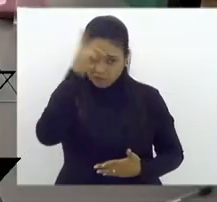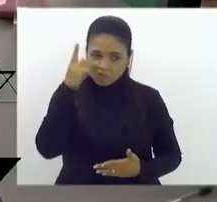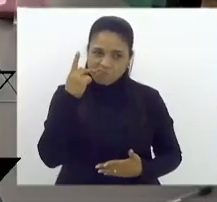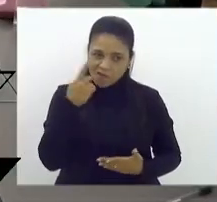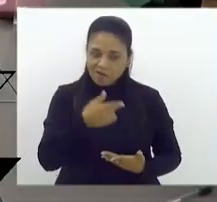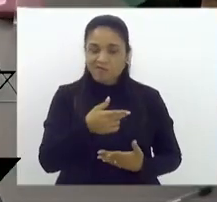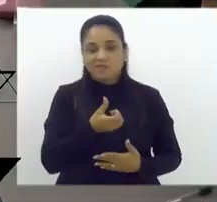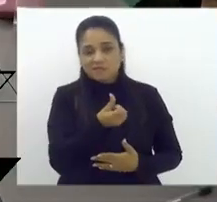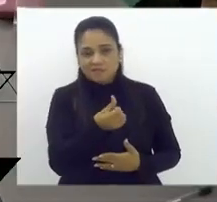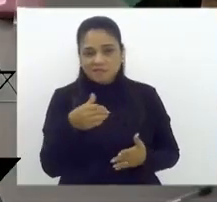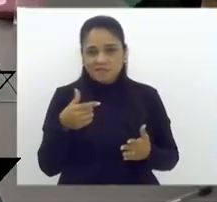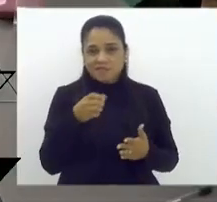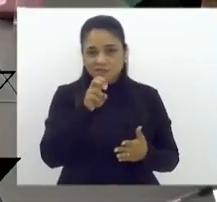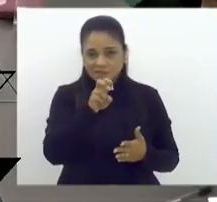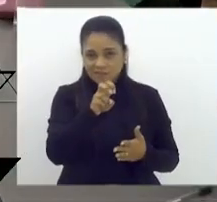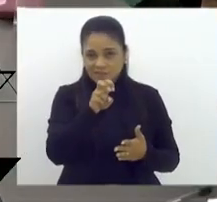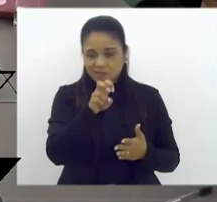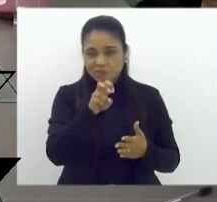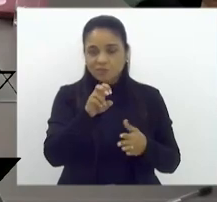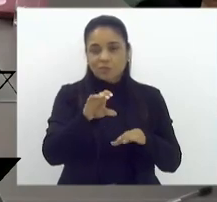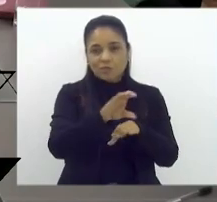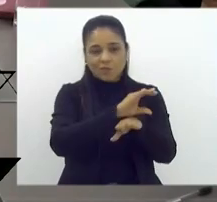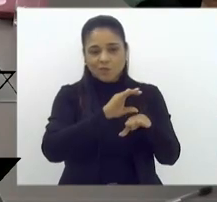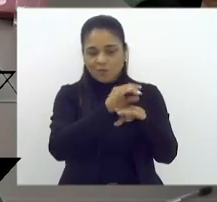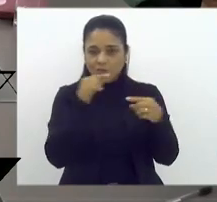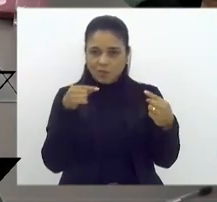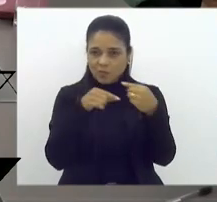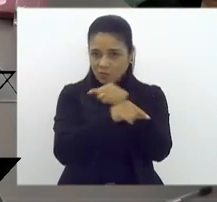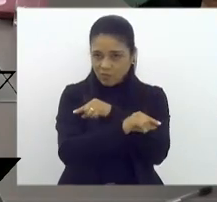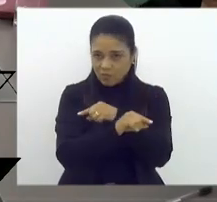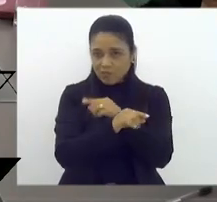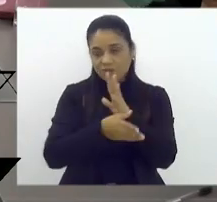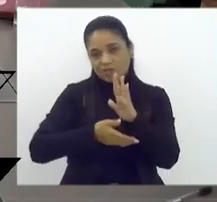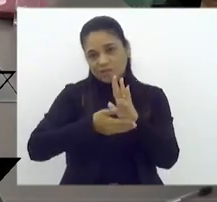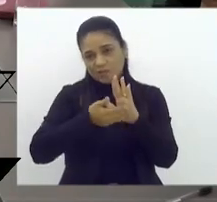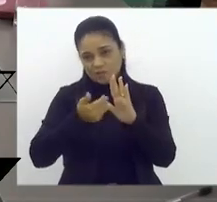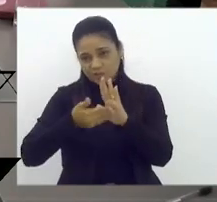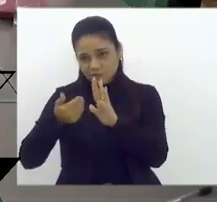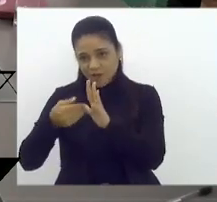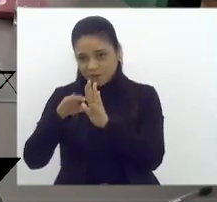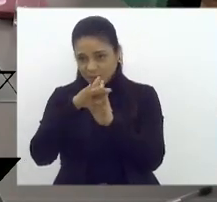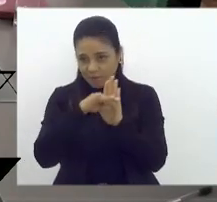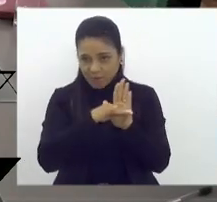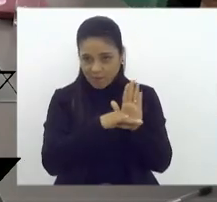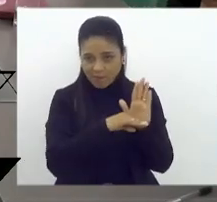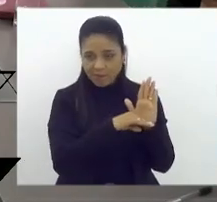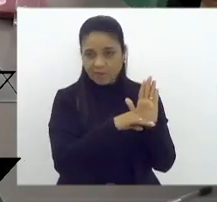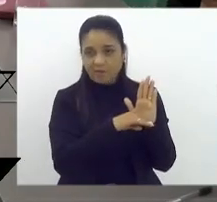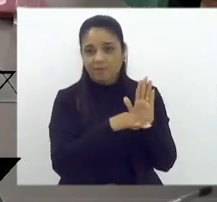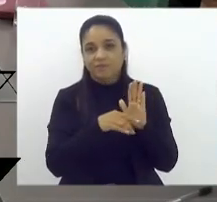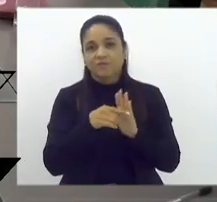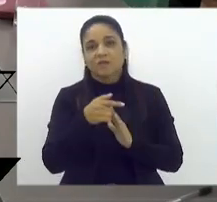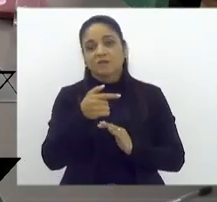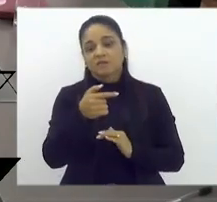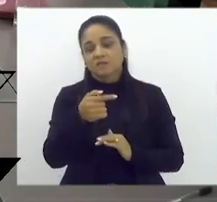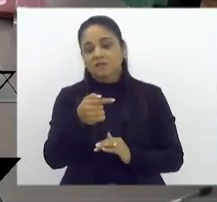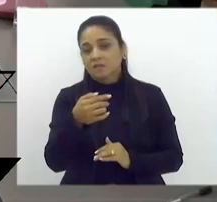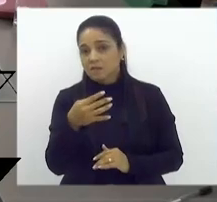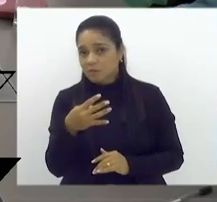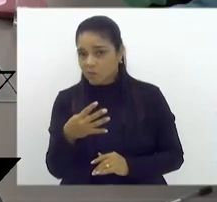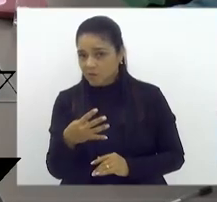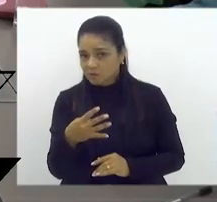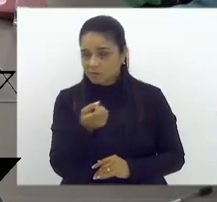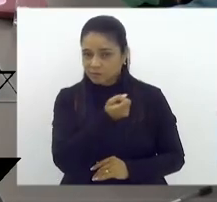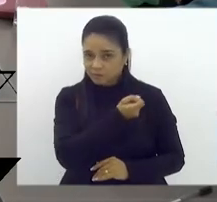O 65, parecer é pela inconstitucionalidade, retirados de pauta, o 74,